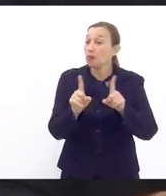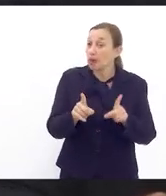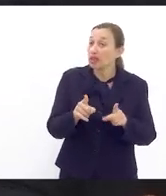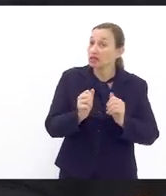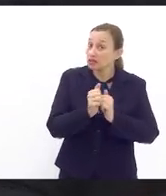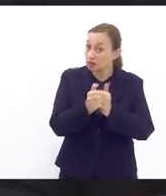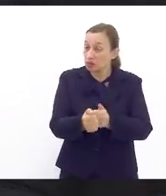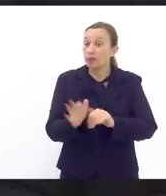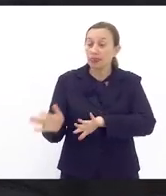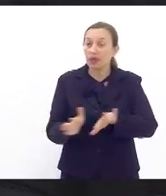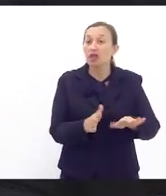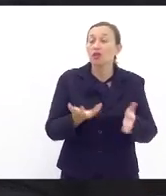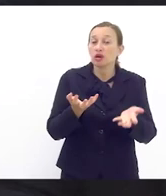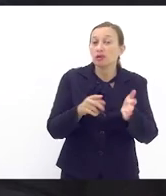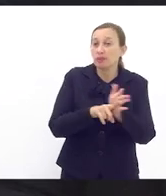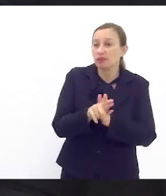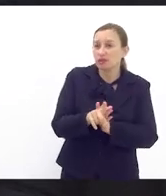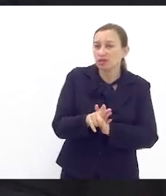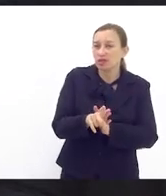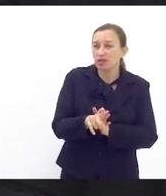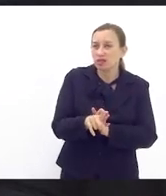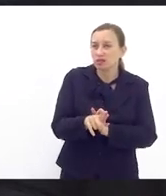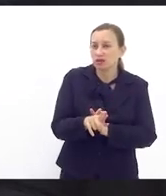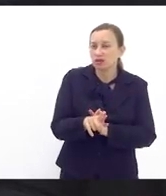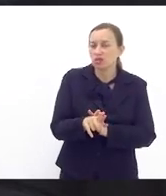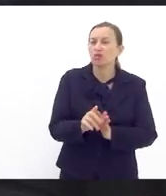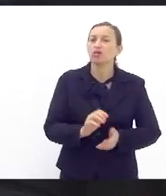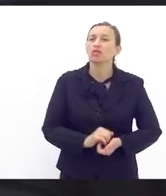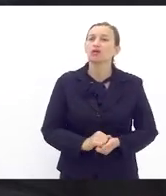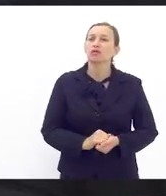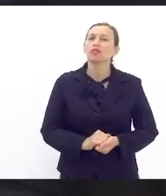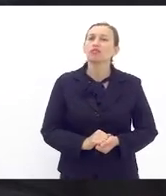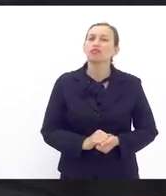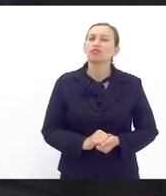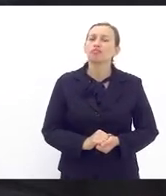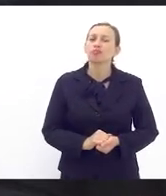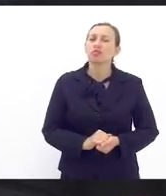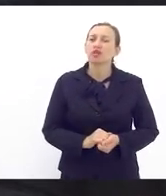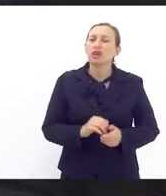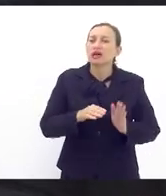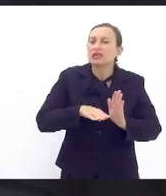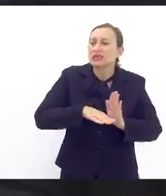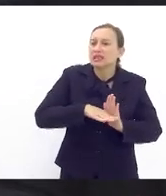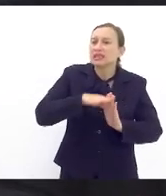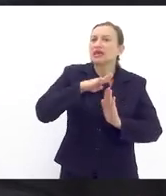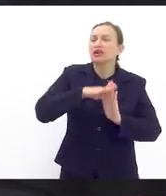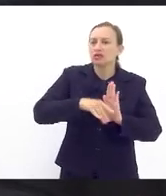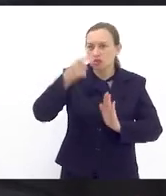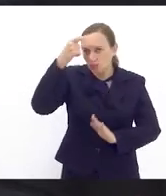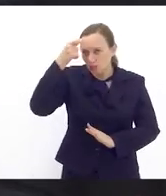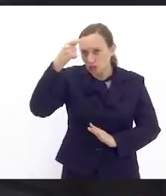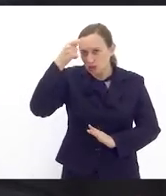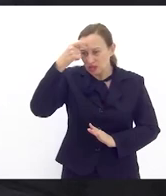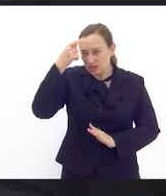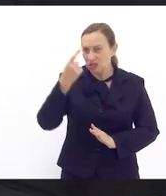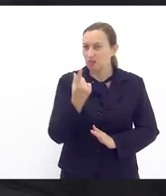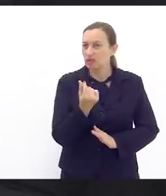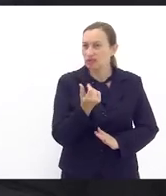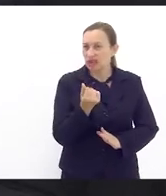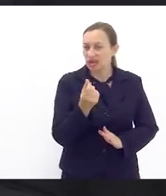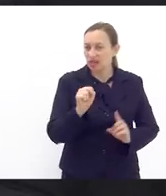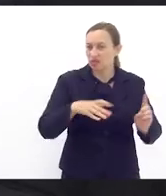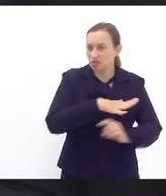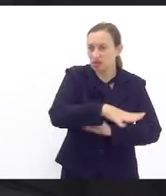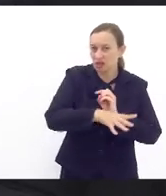nesse caminho então eu queria perguntar aqui pé está e aqui nível de conscientização sobre a tarifa social por exemplo